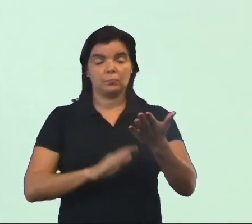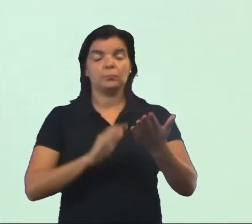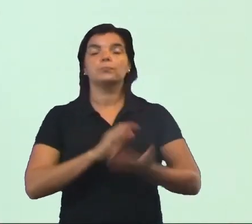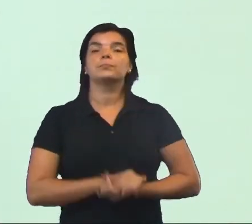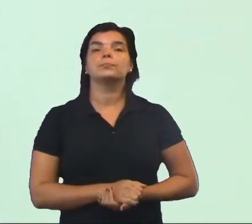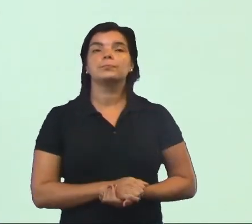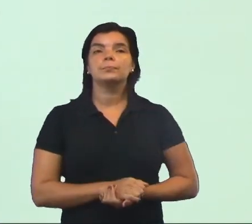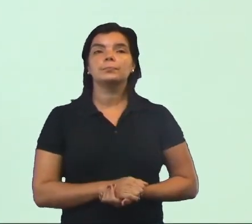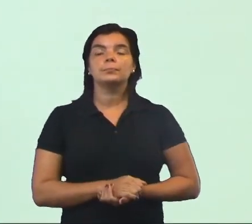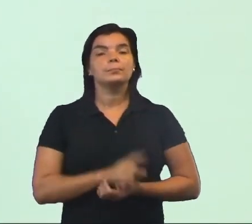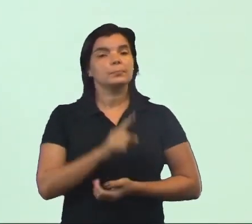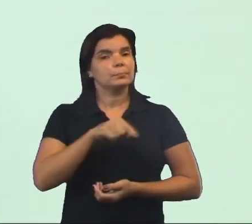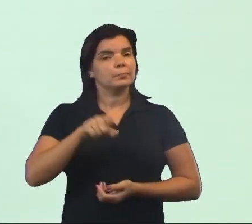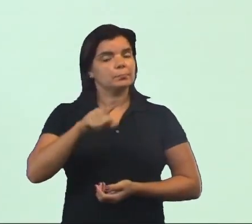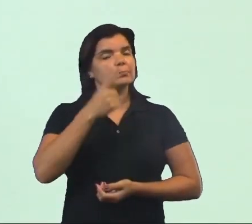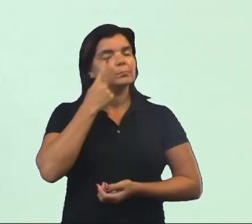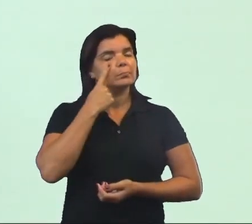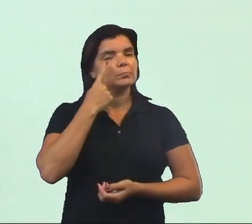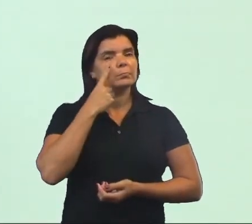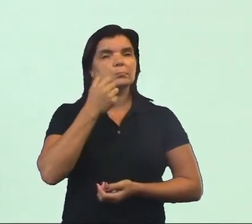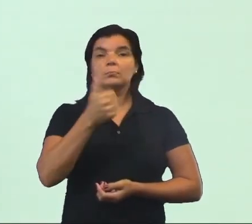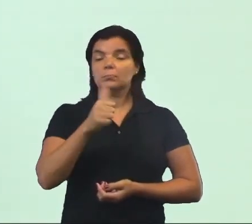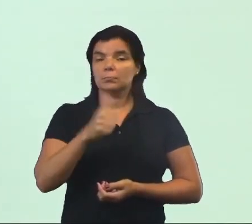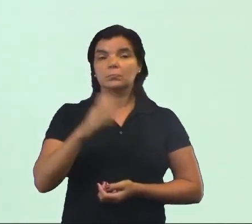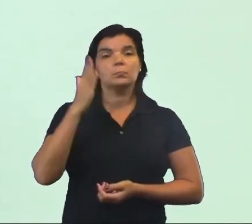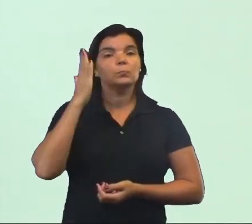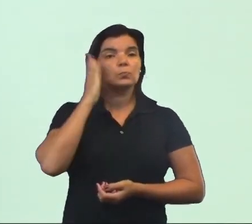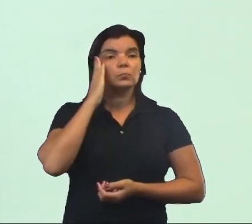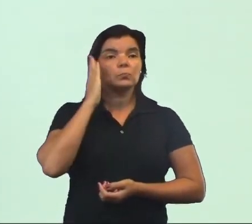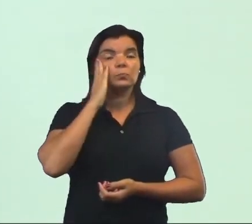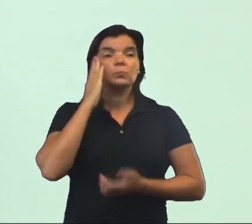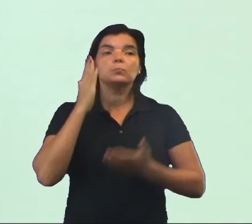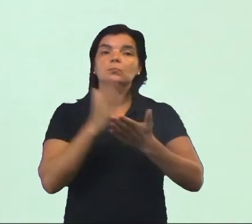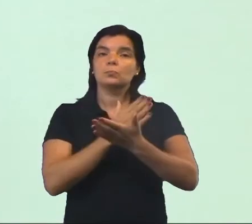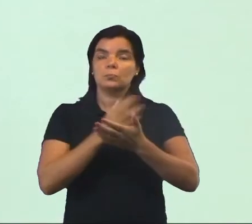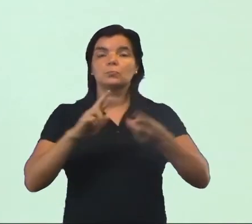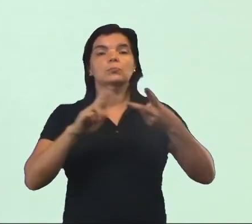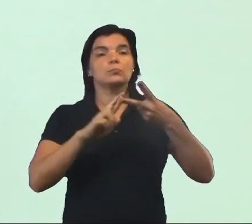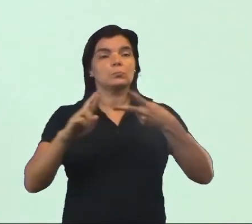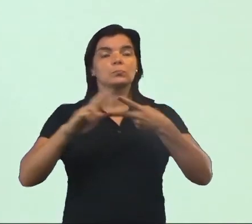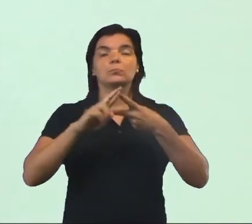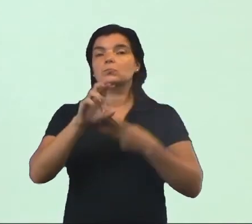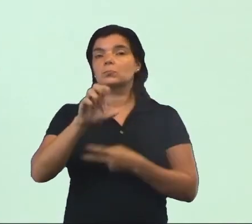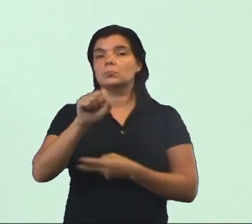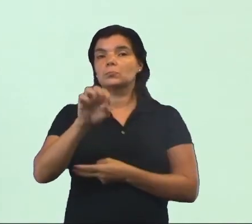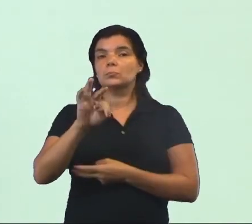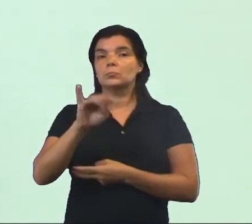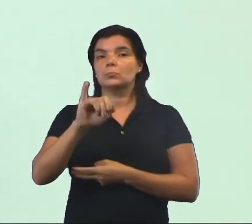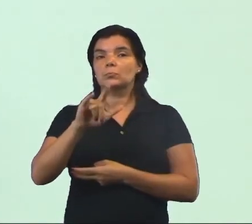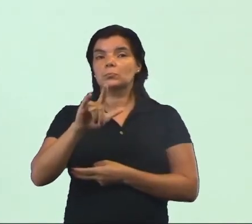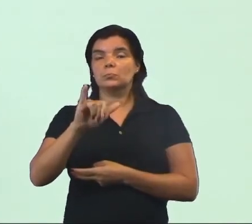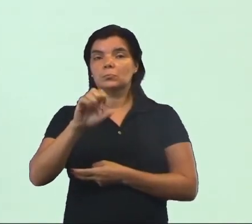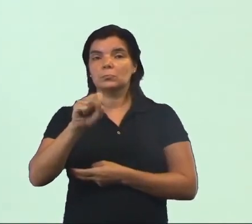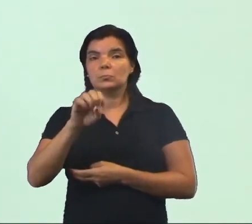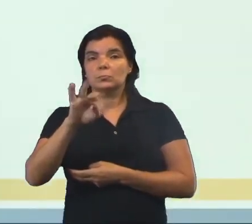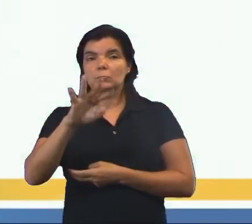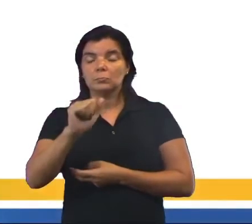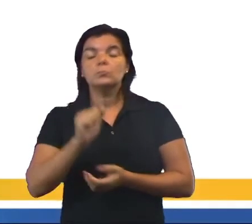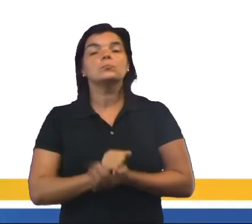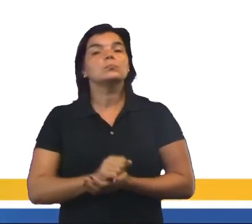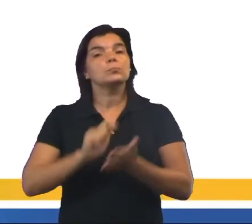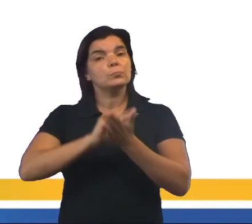um exercício. E aí você vai verificar se você compreendeu alguns recursos estilísticos que nós estudamos hoje no